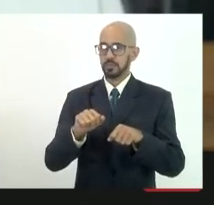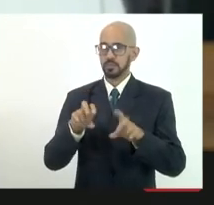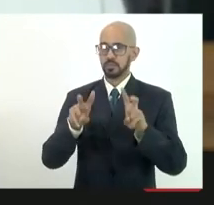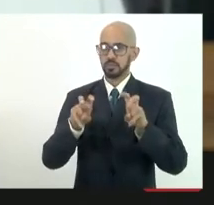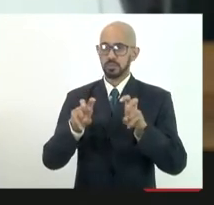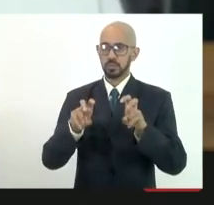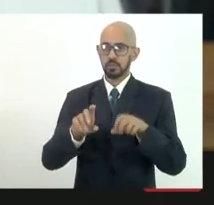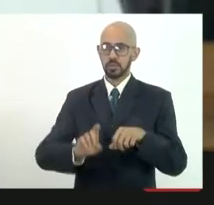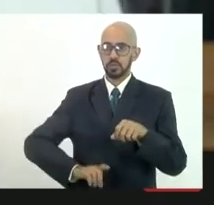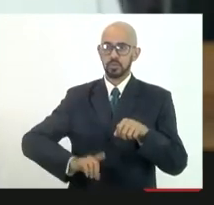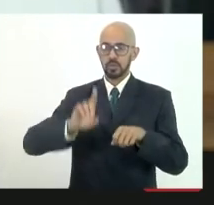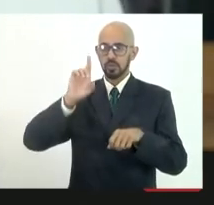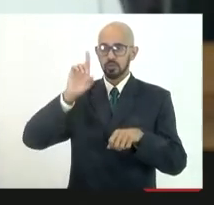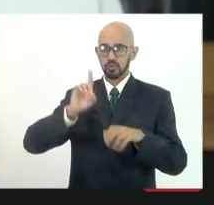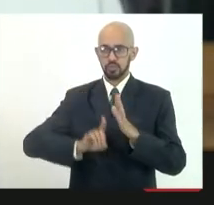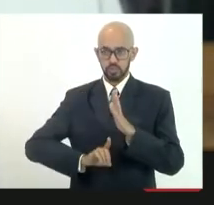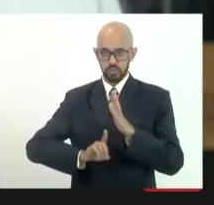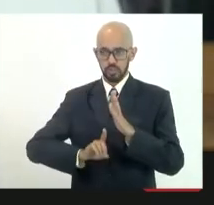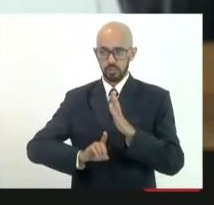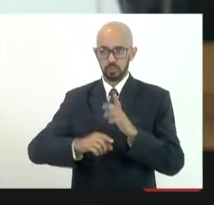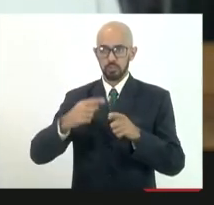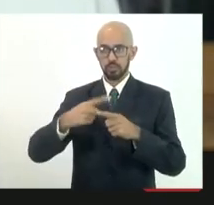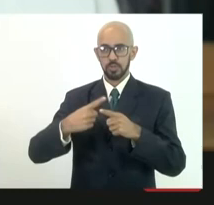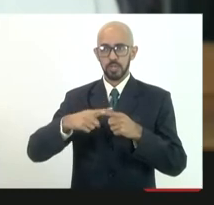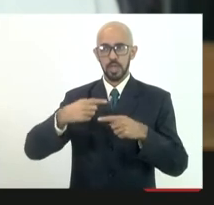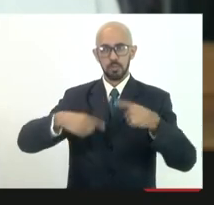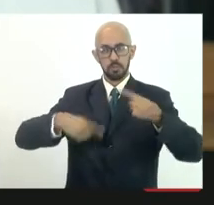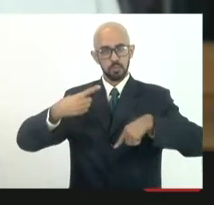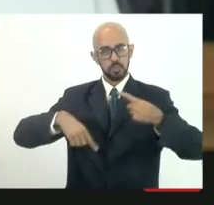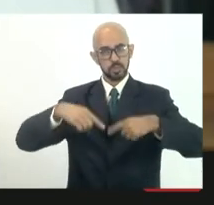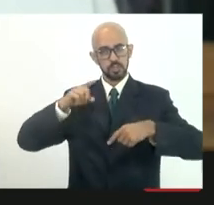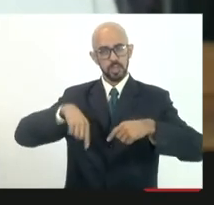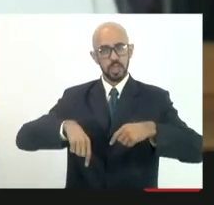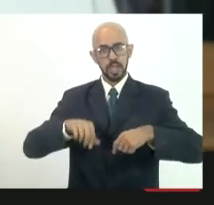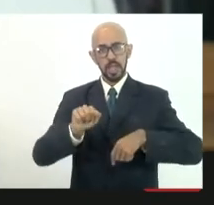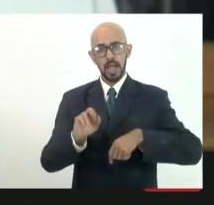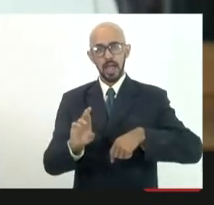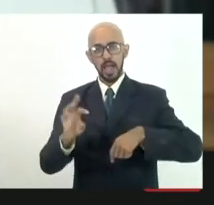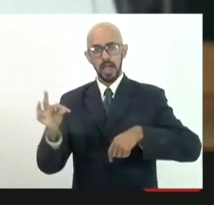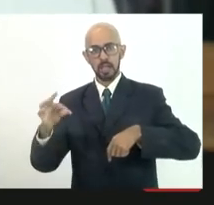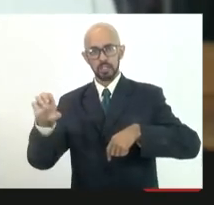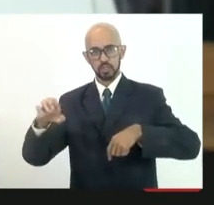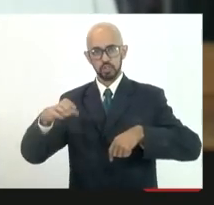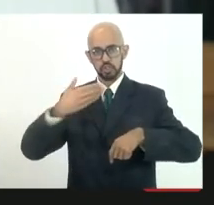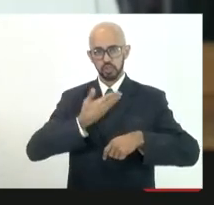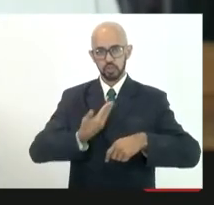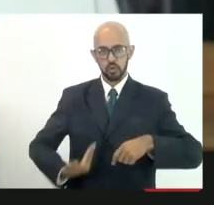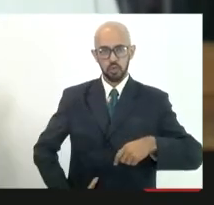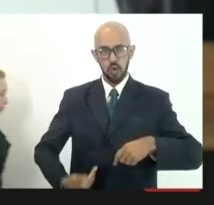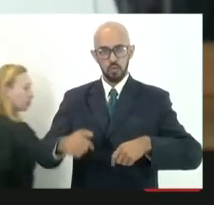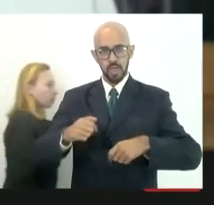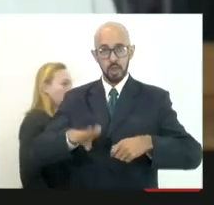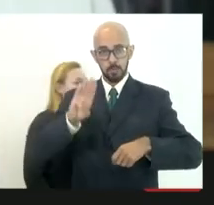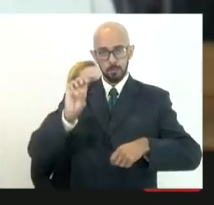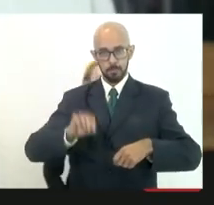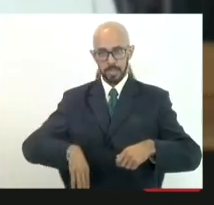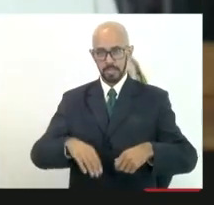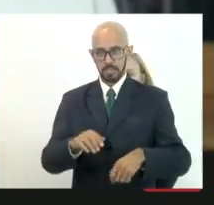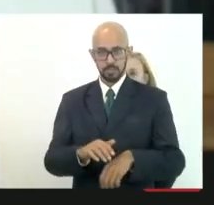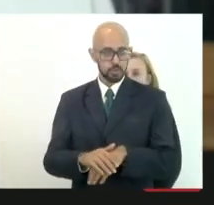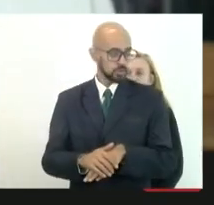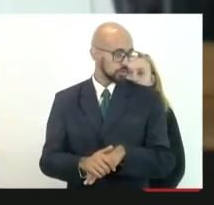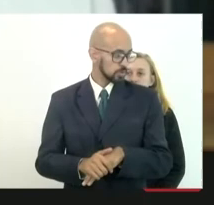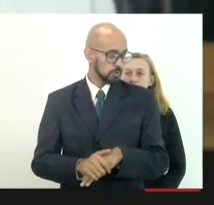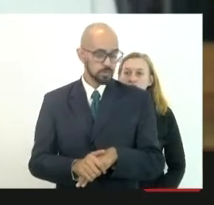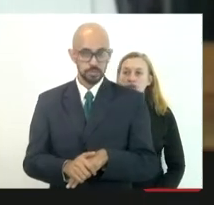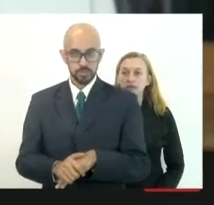o direito de Constituição, que política é a arte do bem governar. A arte do bem governar. Um político que